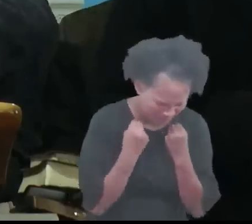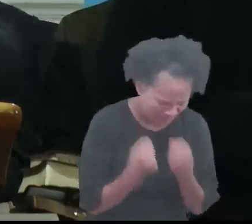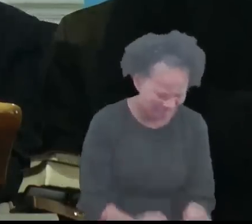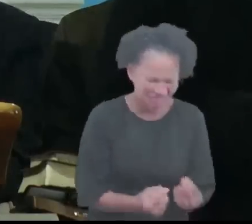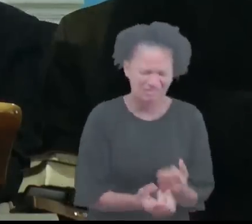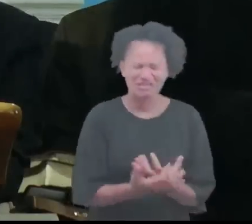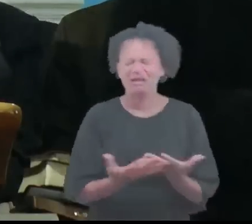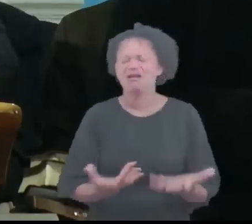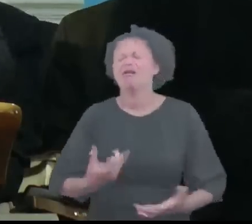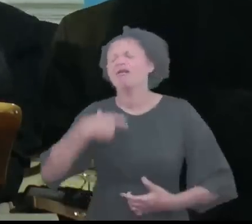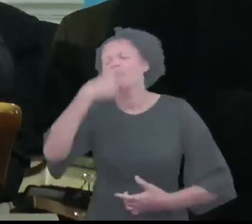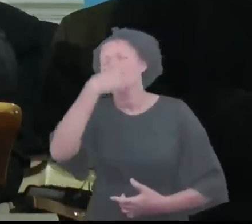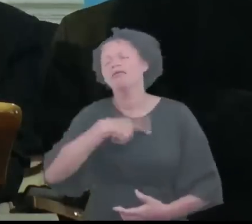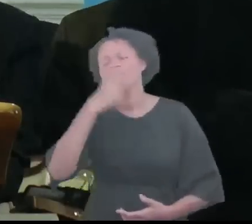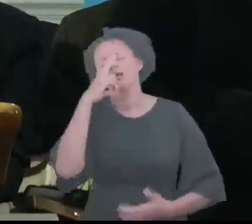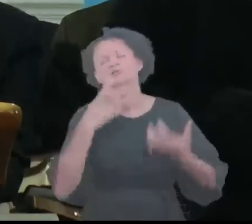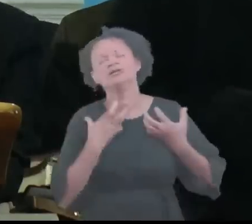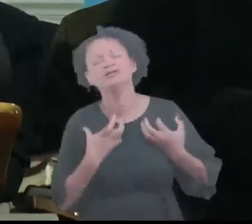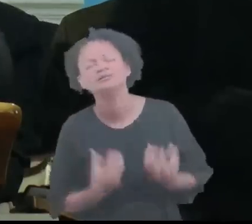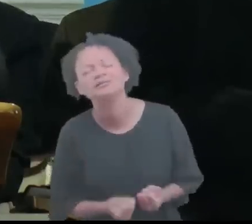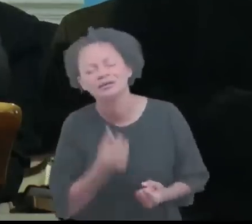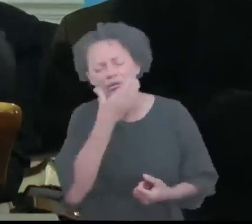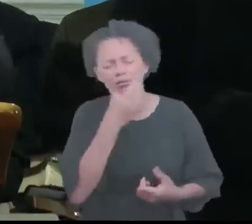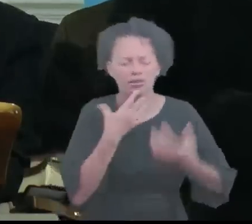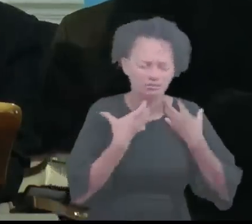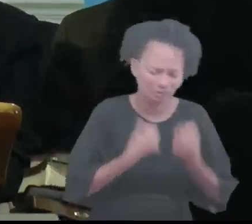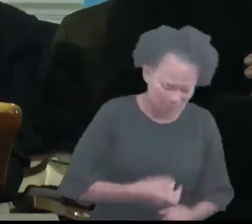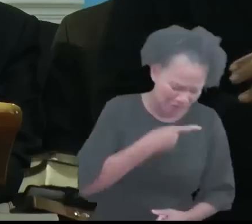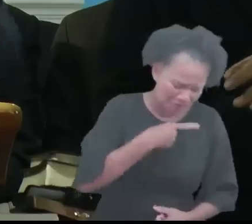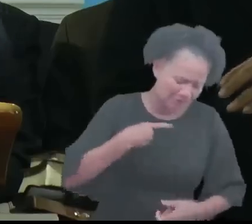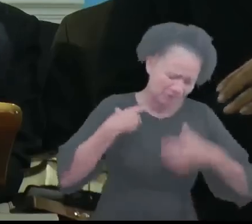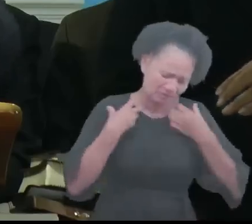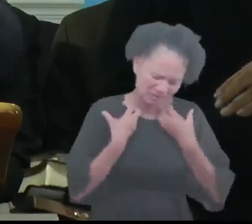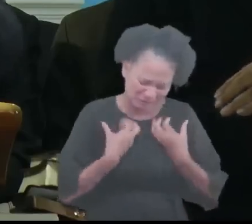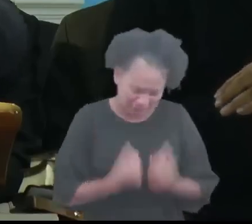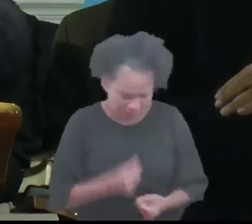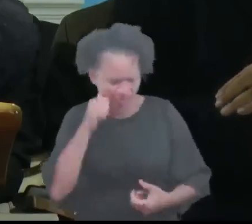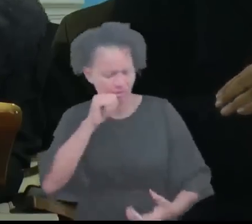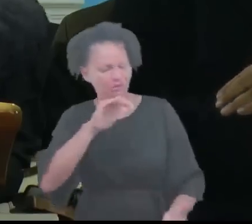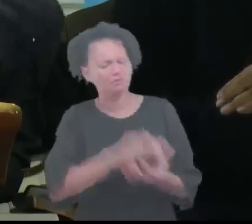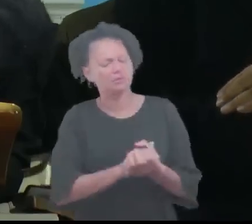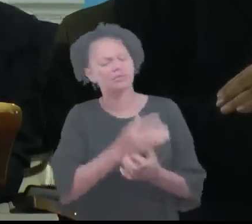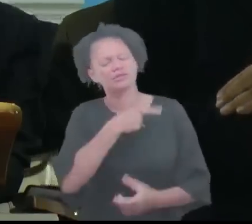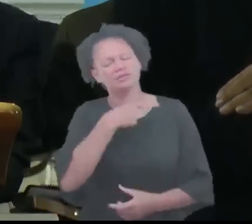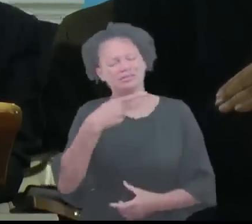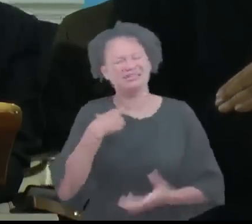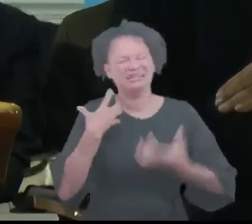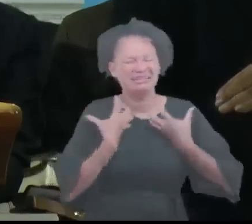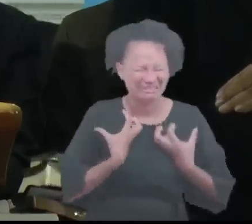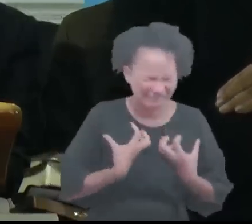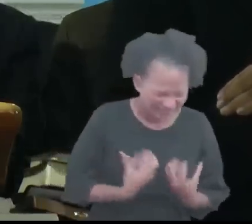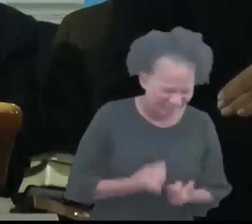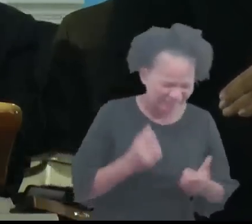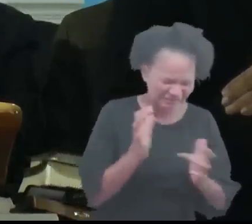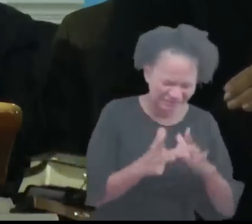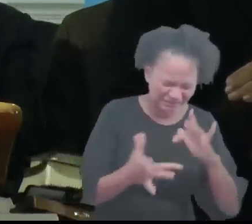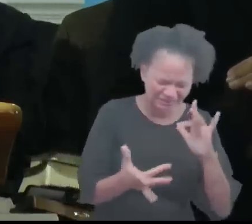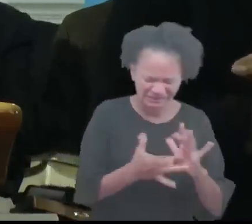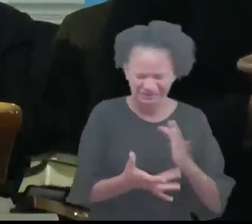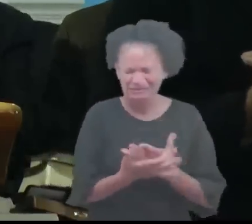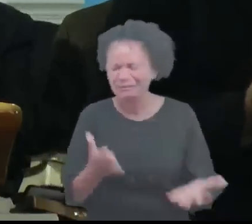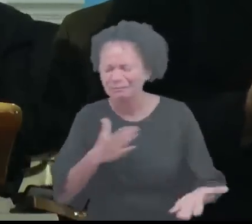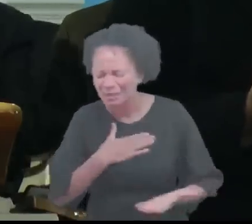crente cansada, um crente cansado, um pastor cansado, uma esposa de pastor cansada. Jesus, a minha